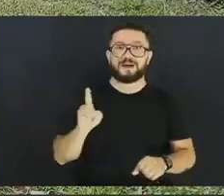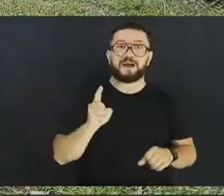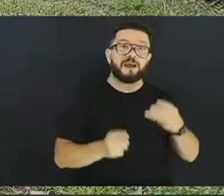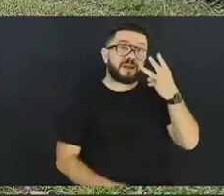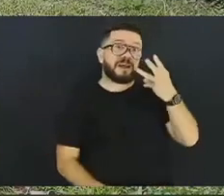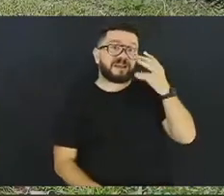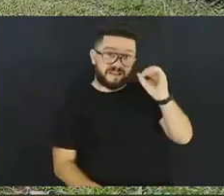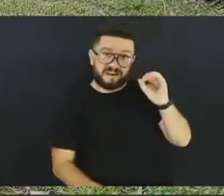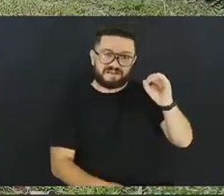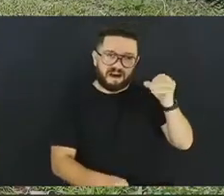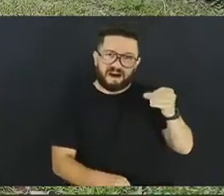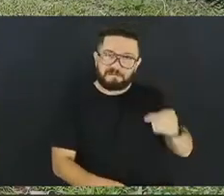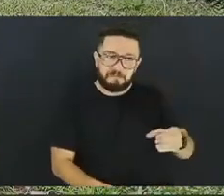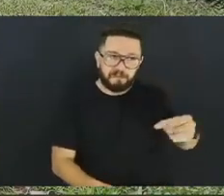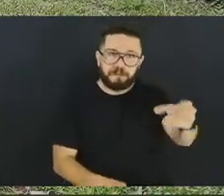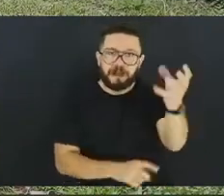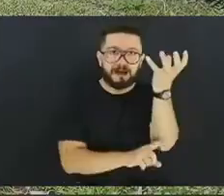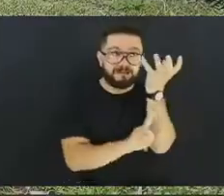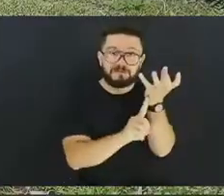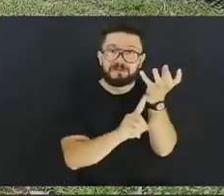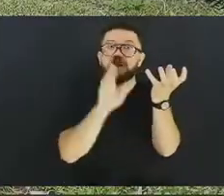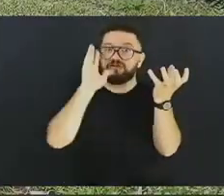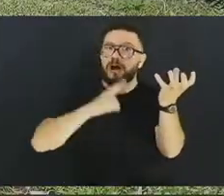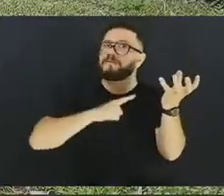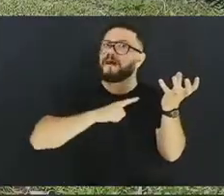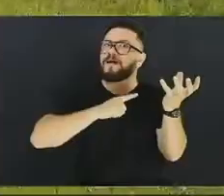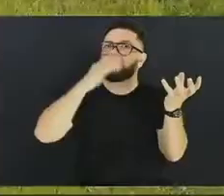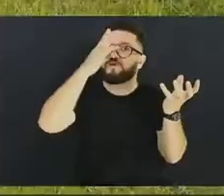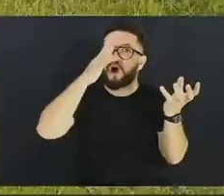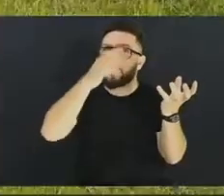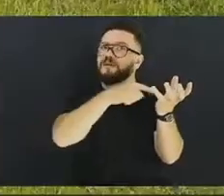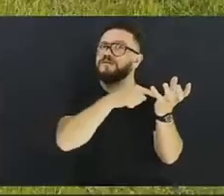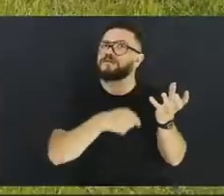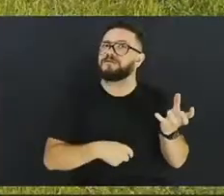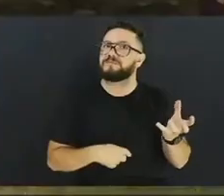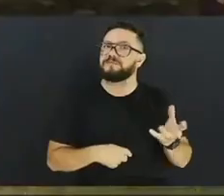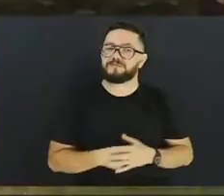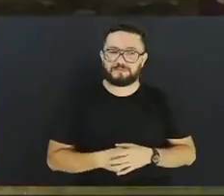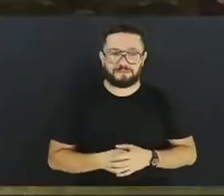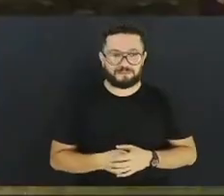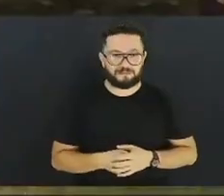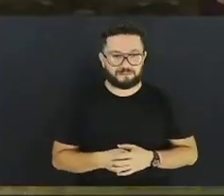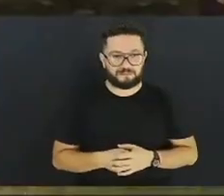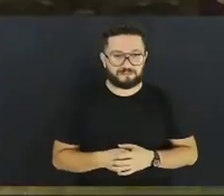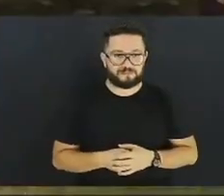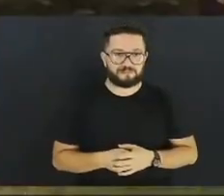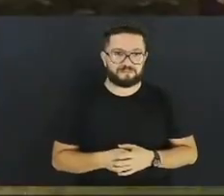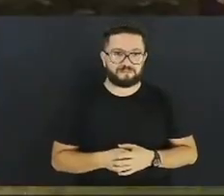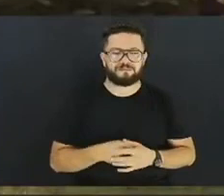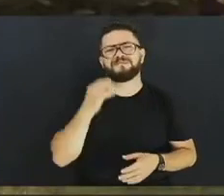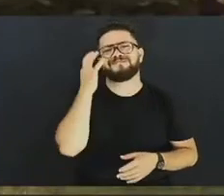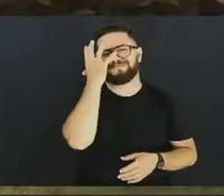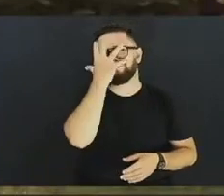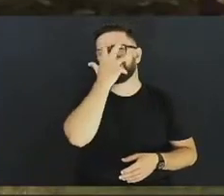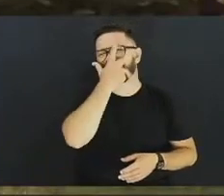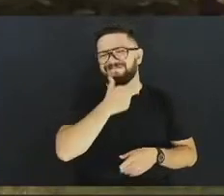pinha. Em 2025, vocês podem ali catar pinhão nesse aí. E a beleza da árvore também te chama a atenção.